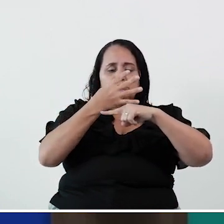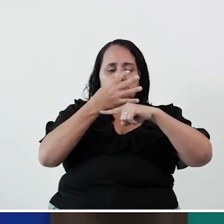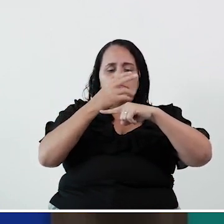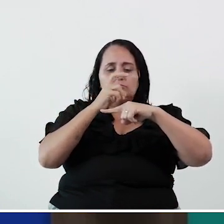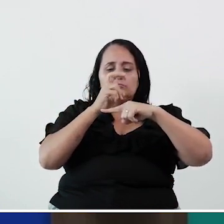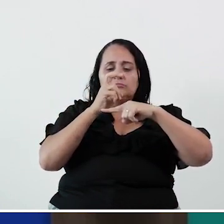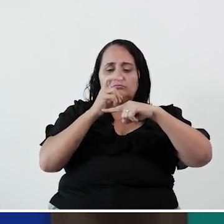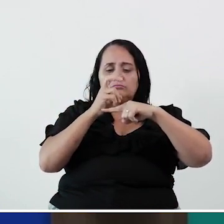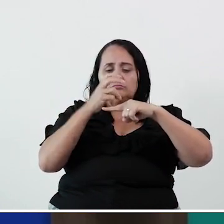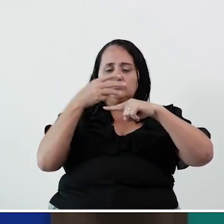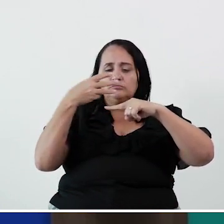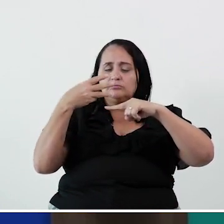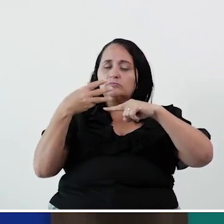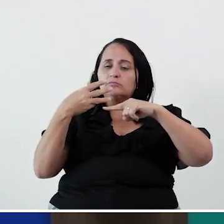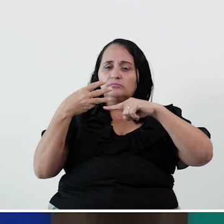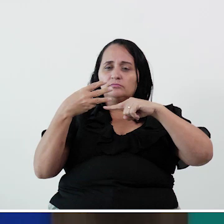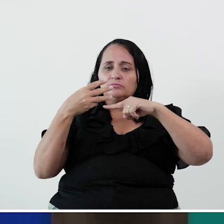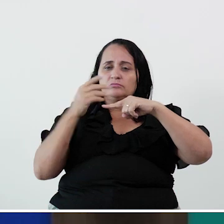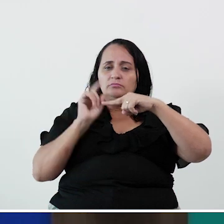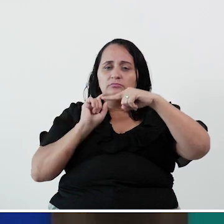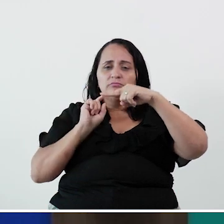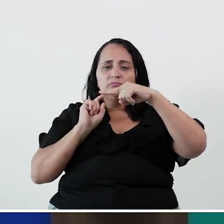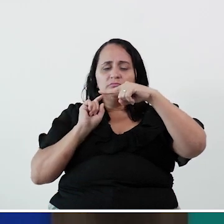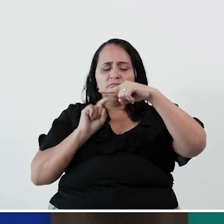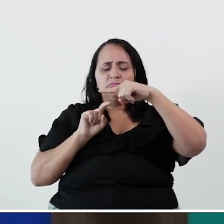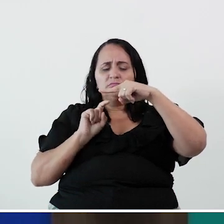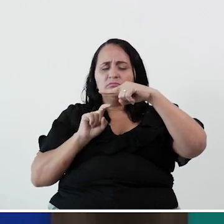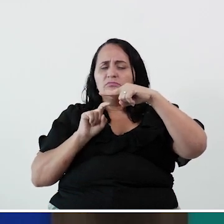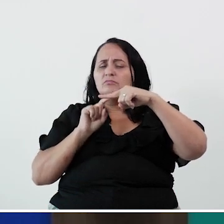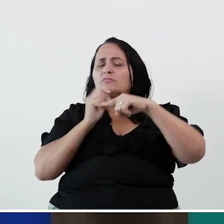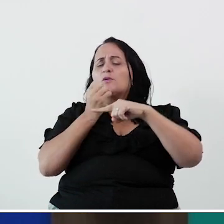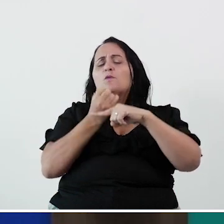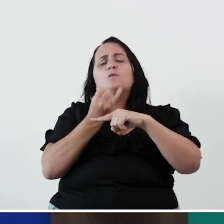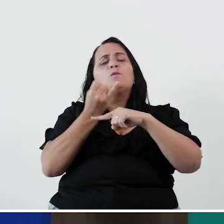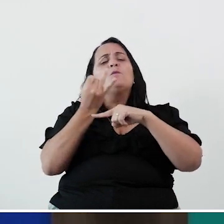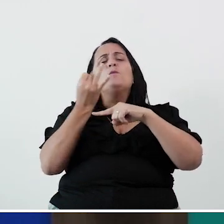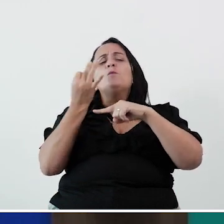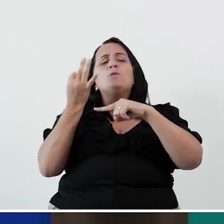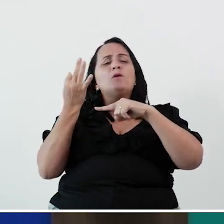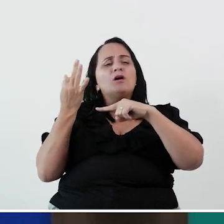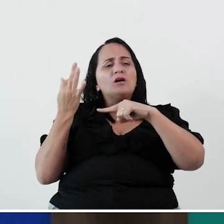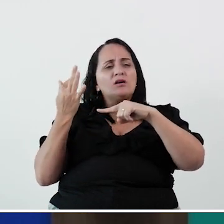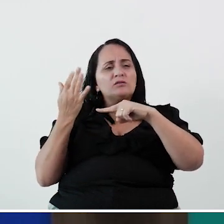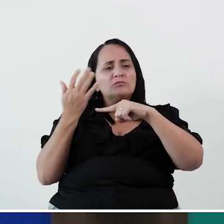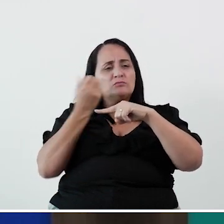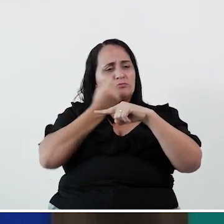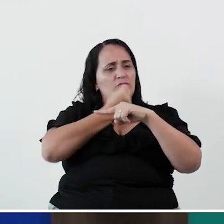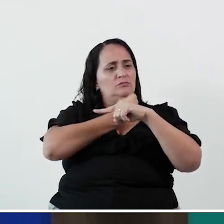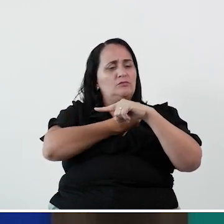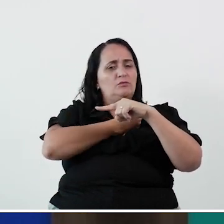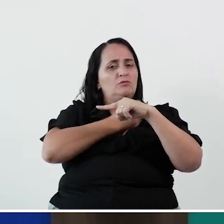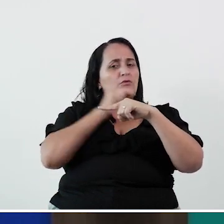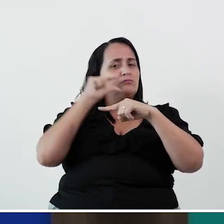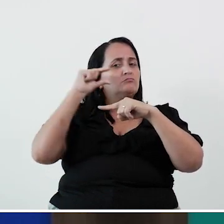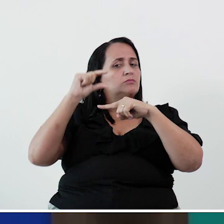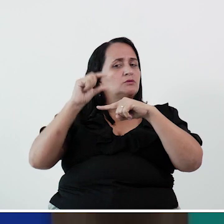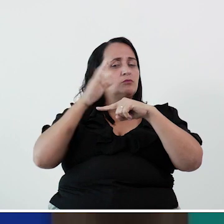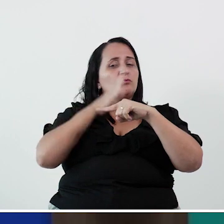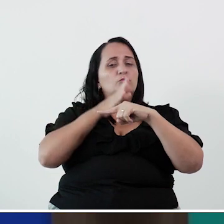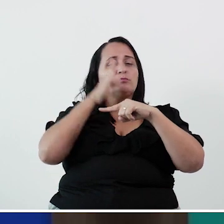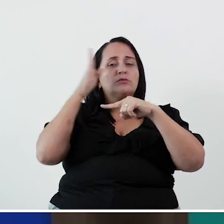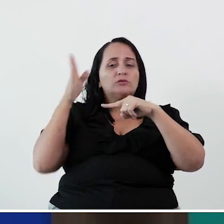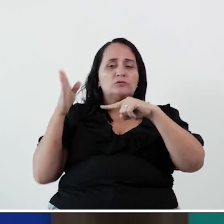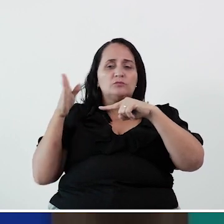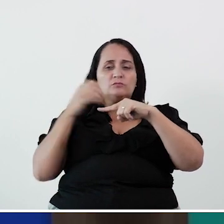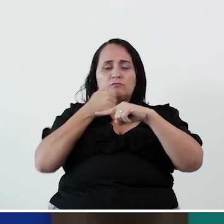453. Quantos algarismos eu tenho no período da minha dízima, eu tenho o